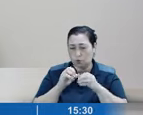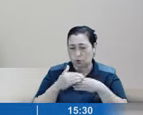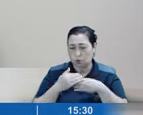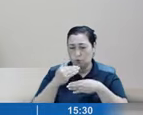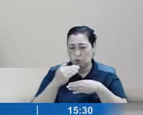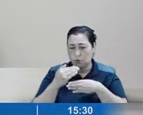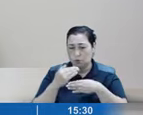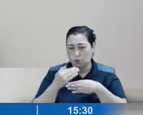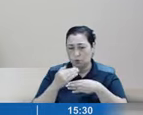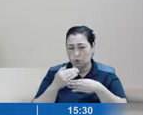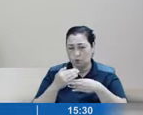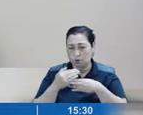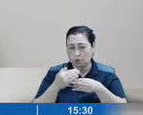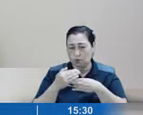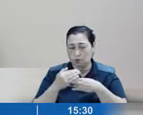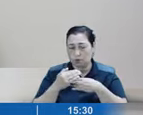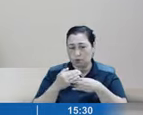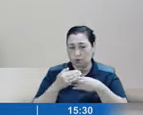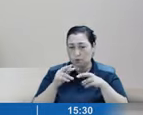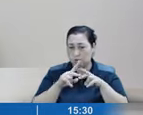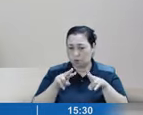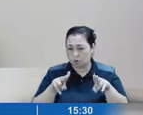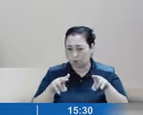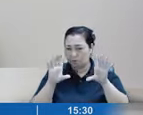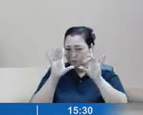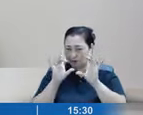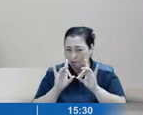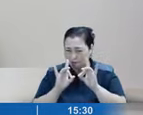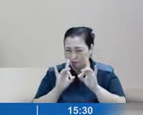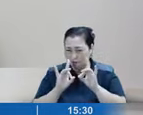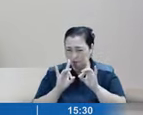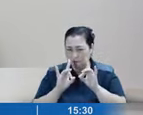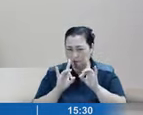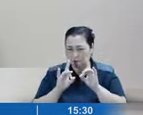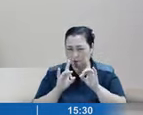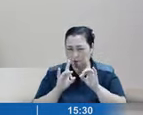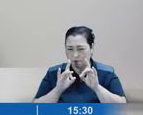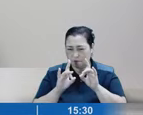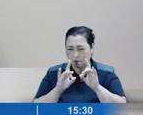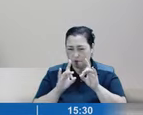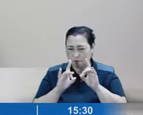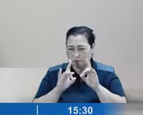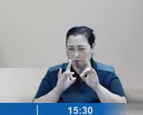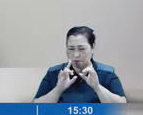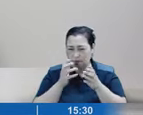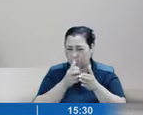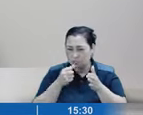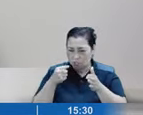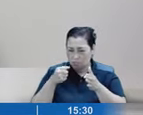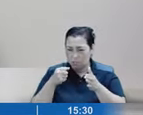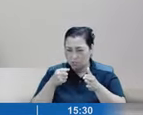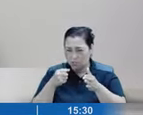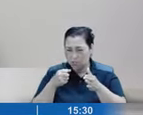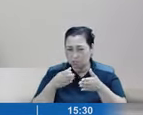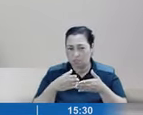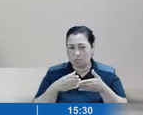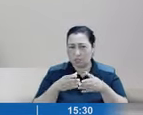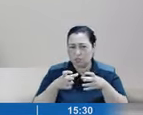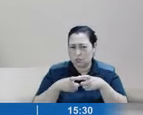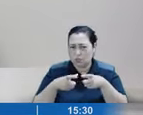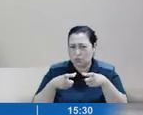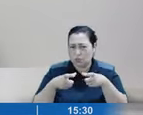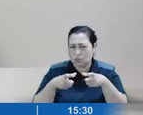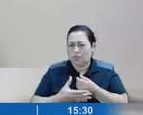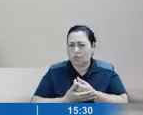e você vai com um material especial, com a alça de polipectomia, e tira o pólipo. Às vezes, ele é muito grande e